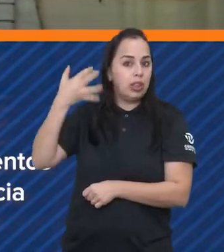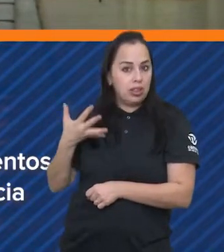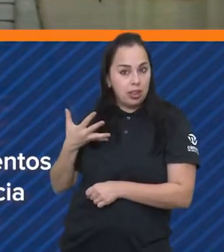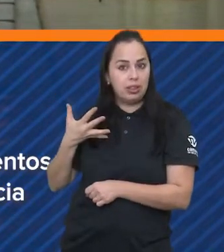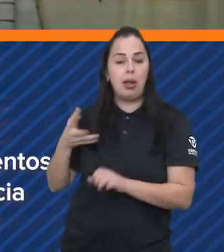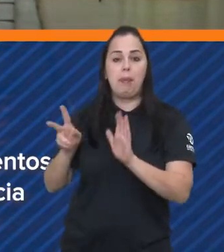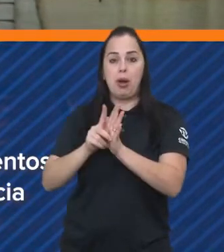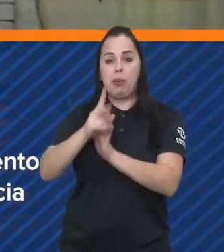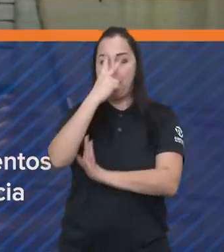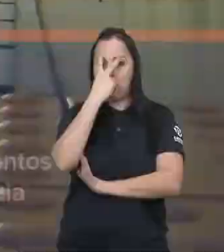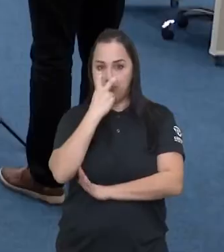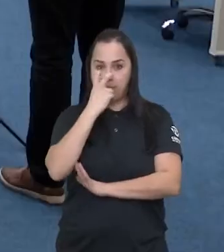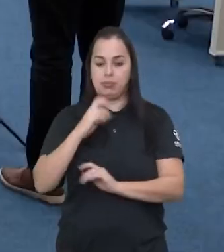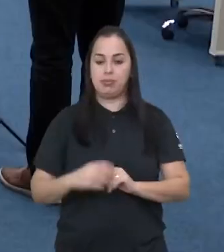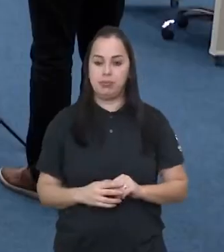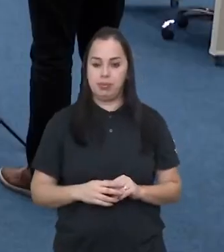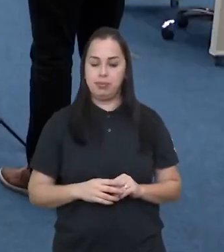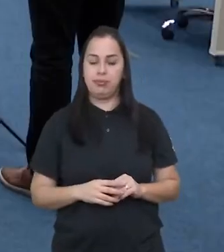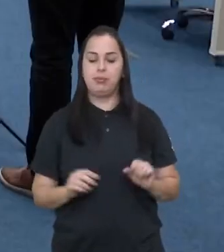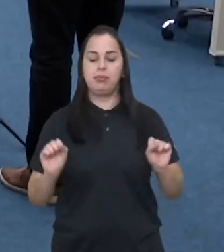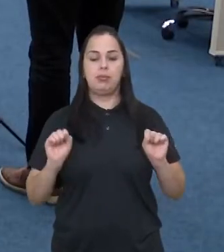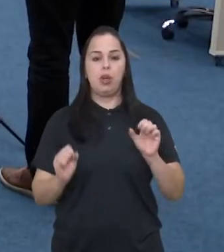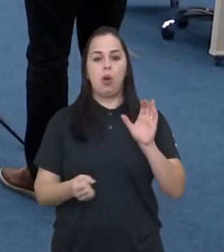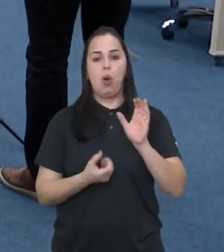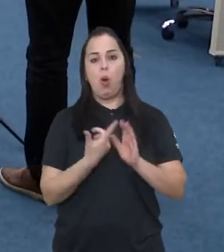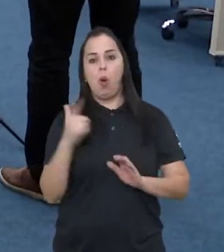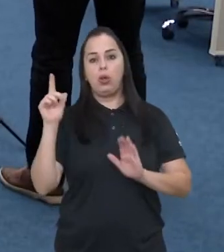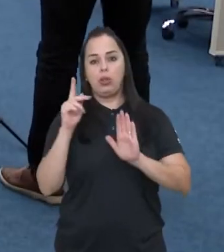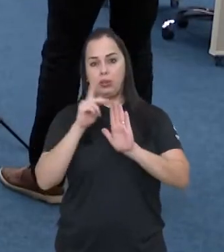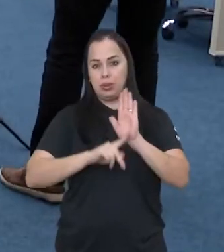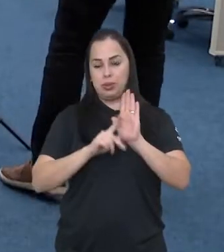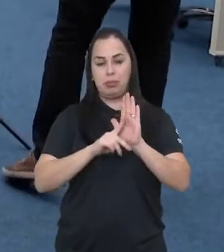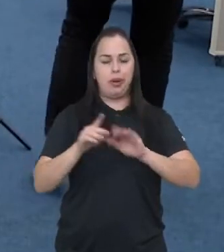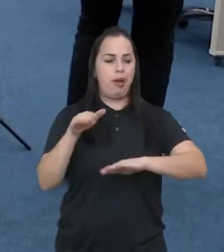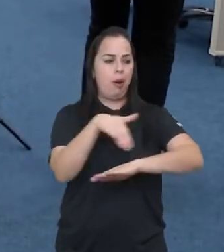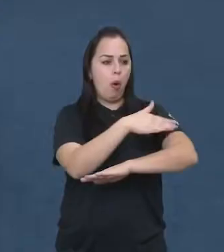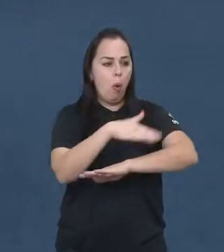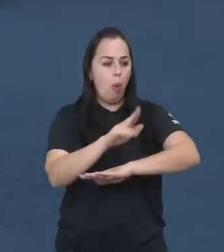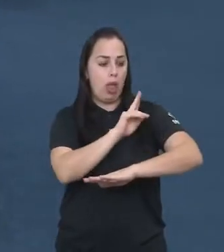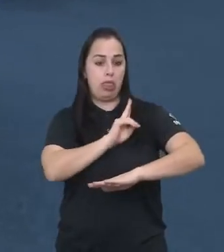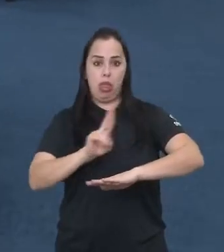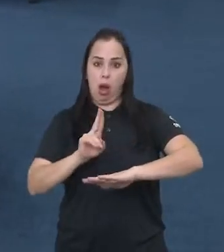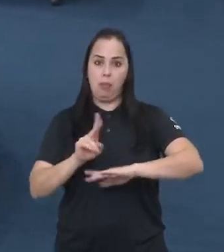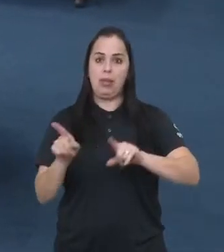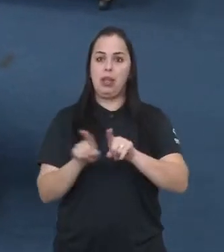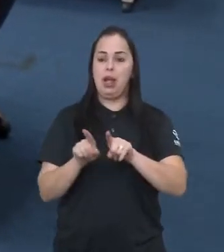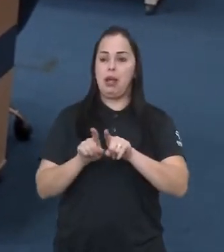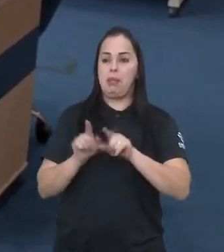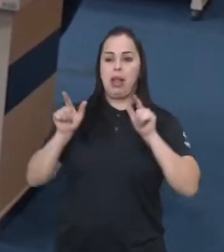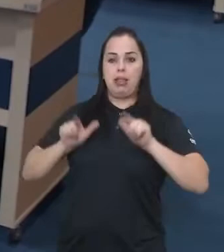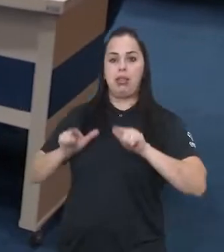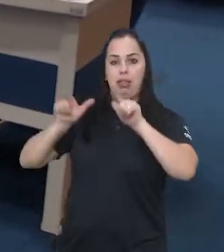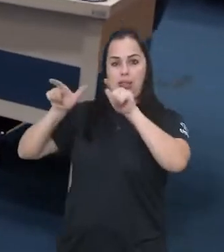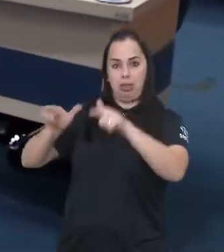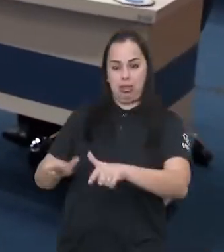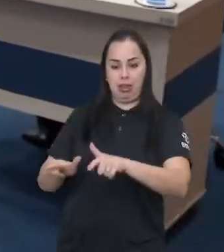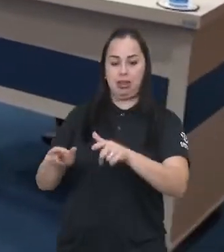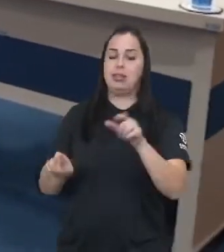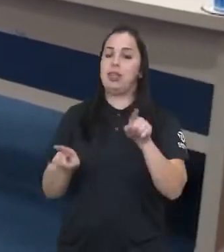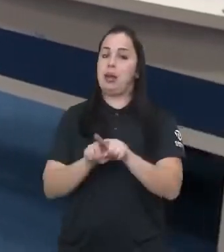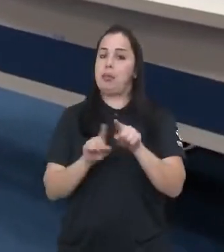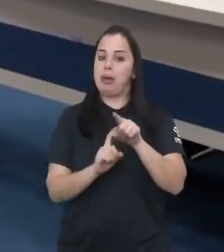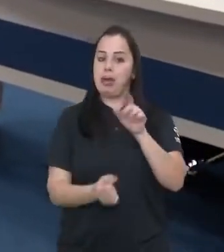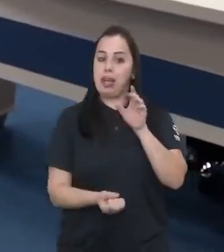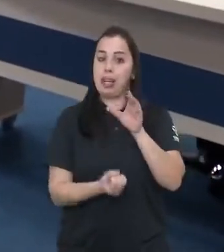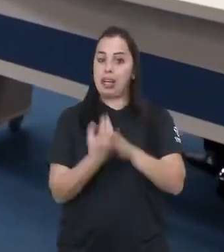com deficiência visual. Outros projetos da pauta são para denominação de ruas, concessão de medalha de mérito e criação